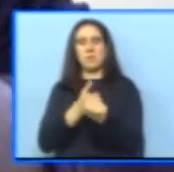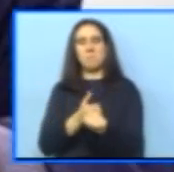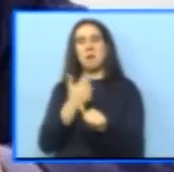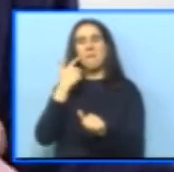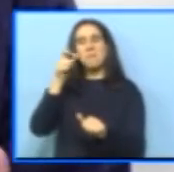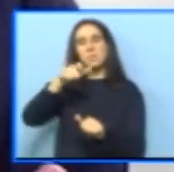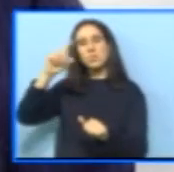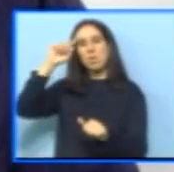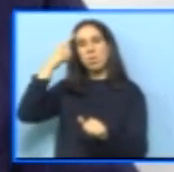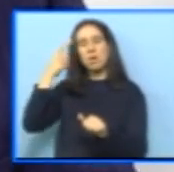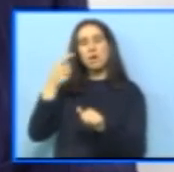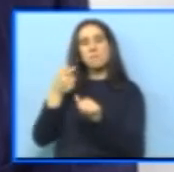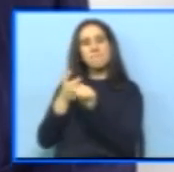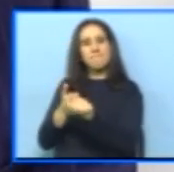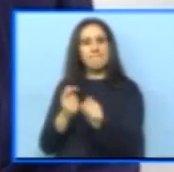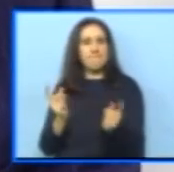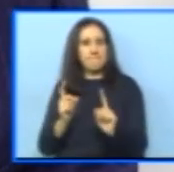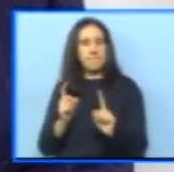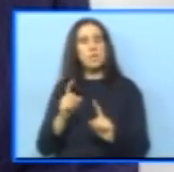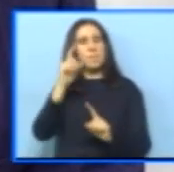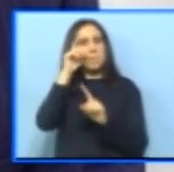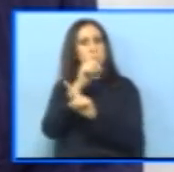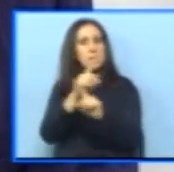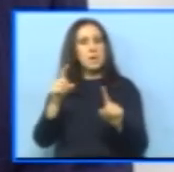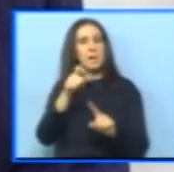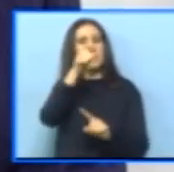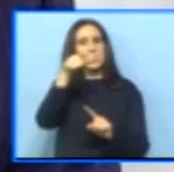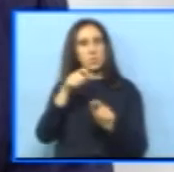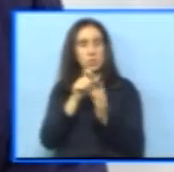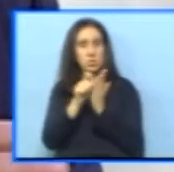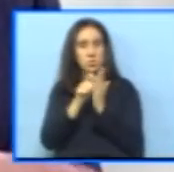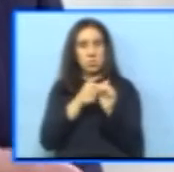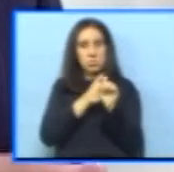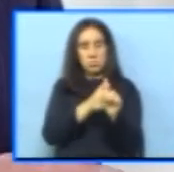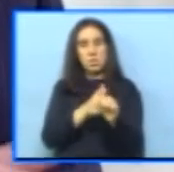profetas, porque sabemos que os escribas e os rabinos tinham,